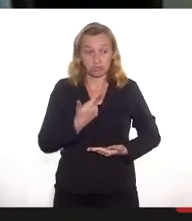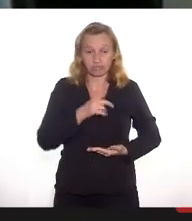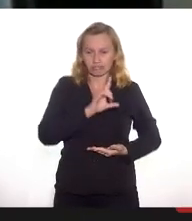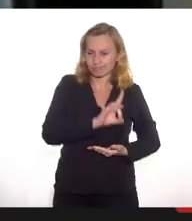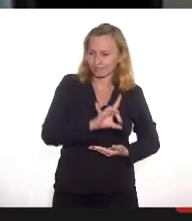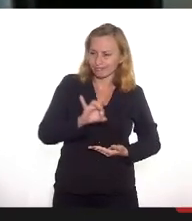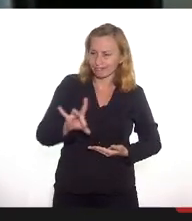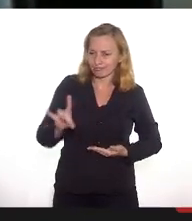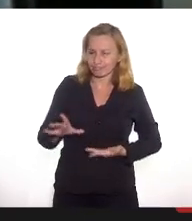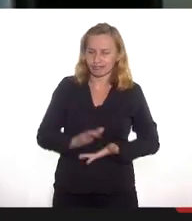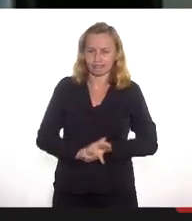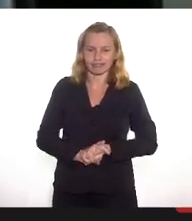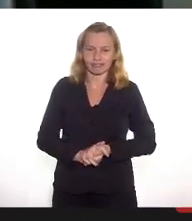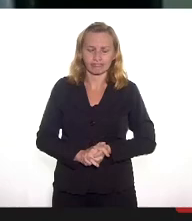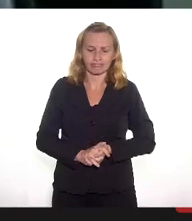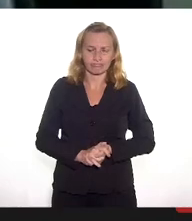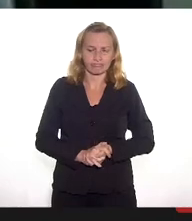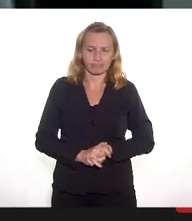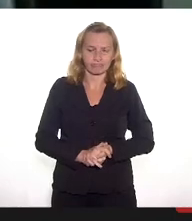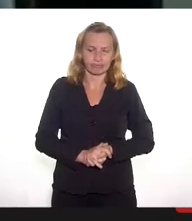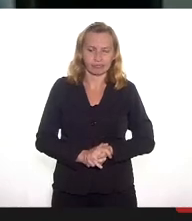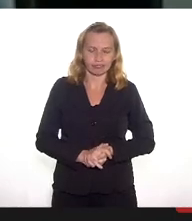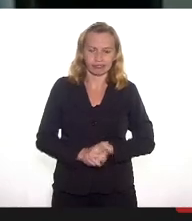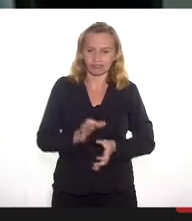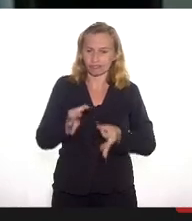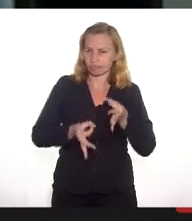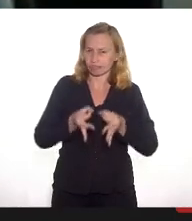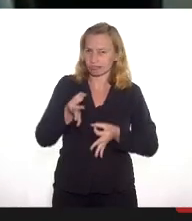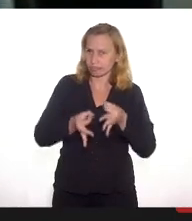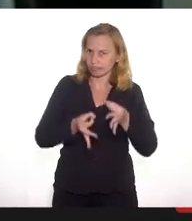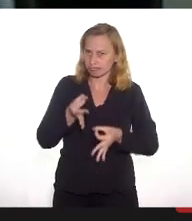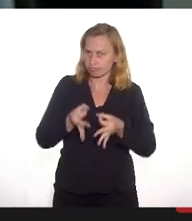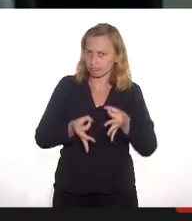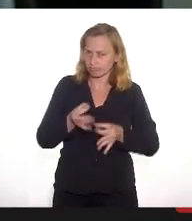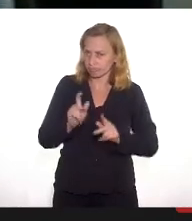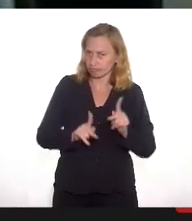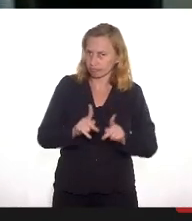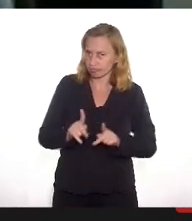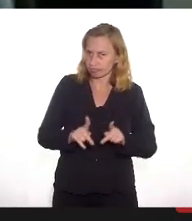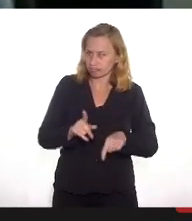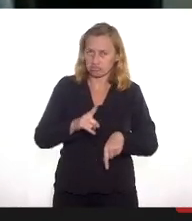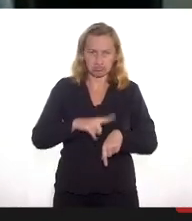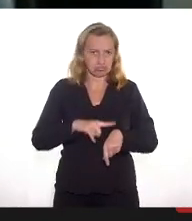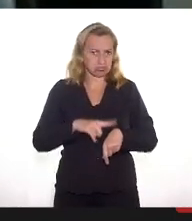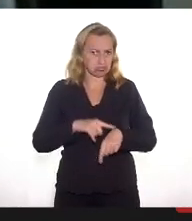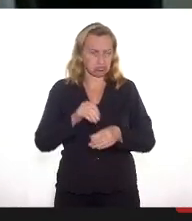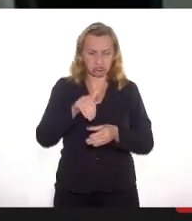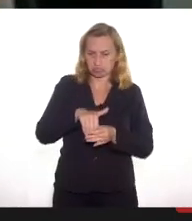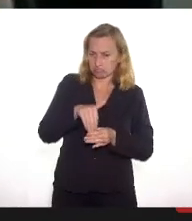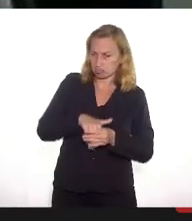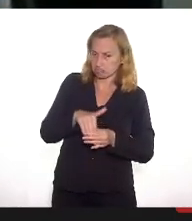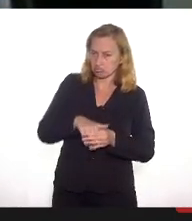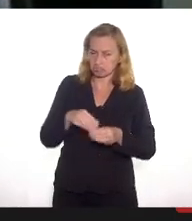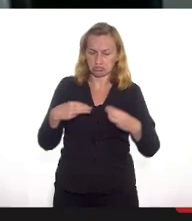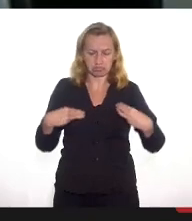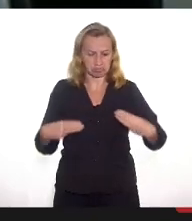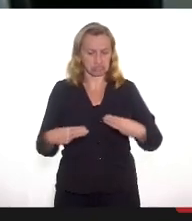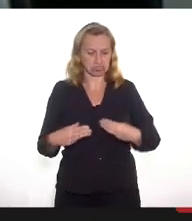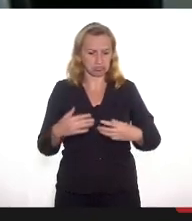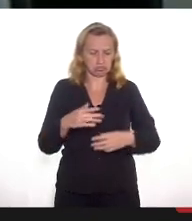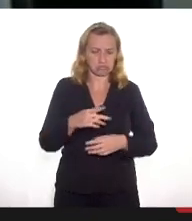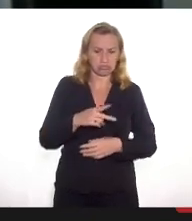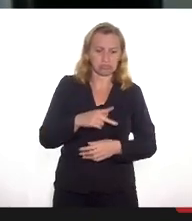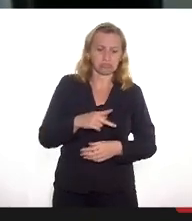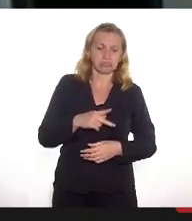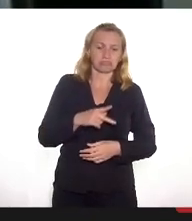cada é p e a população julgamento mais adiante no momento do voto ao Ministério Público a